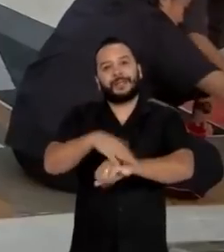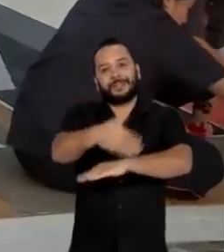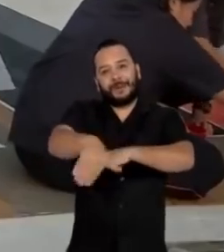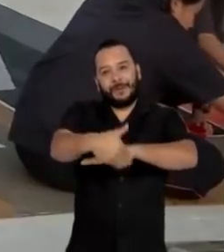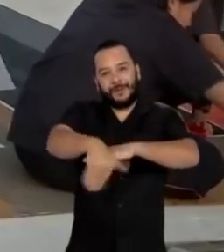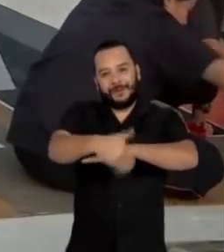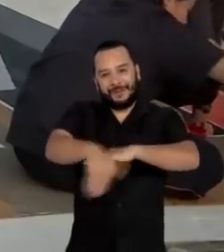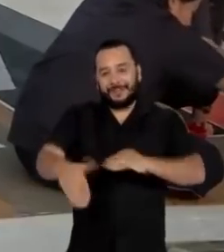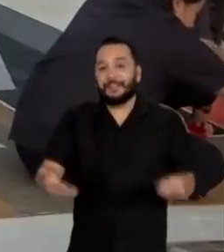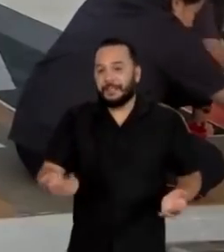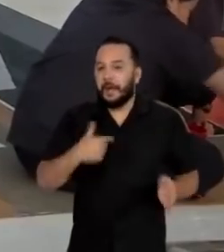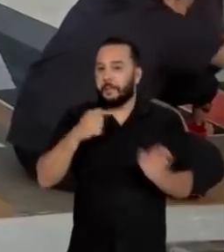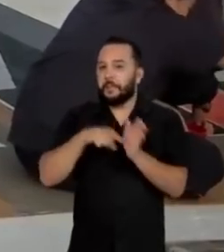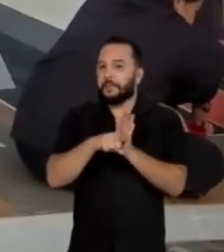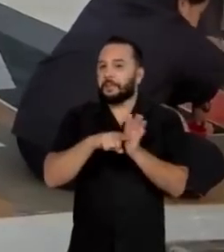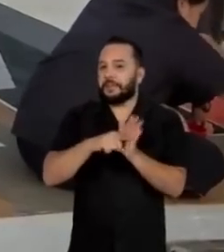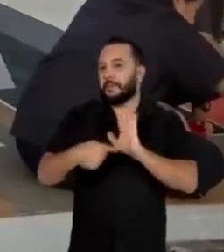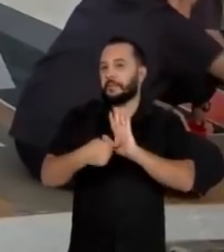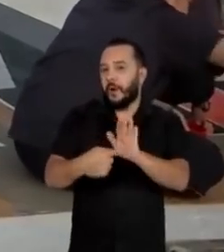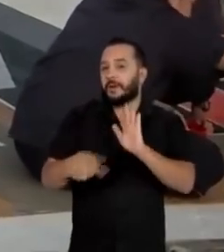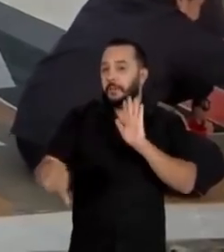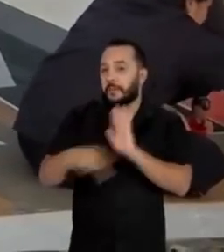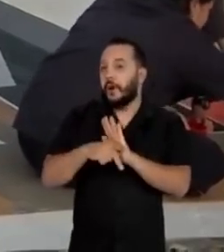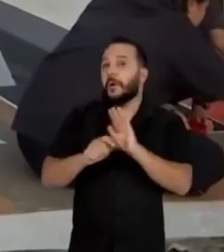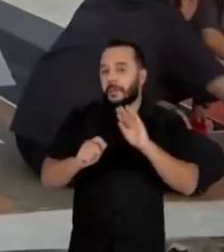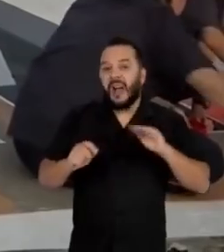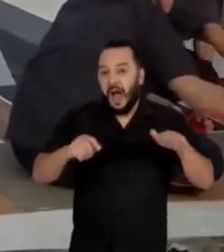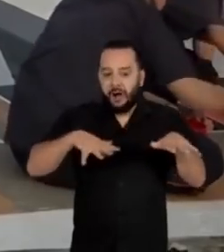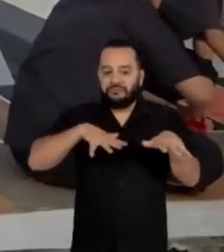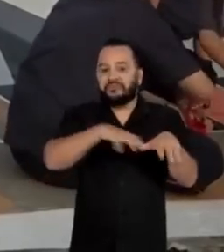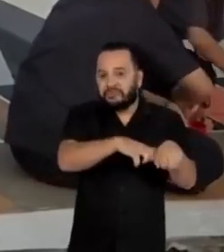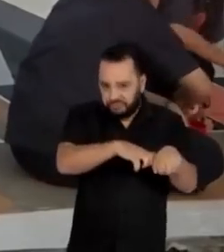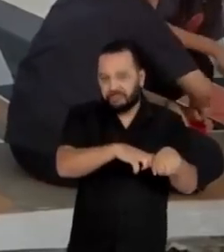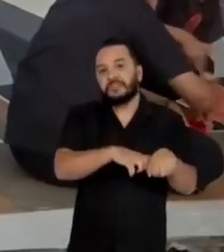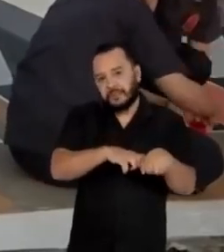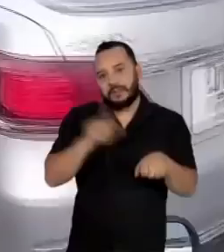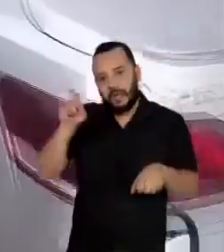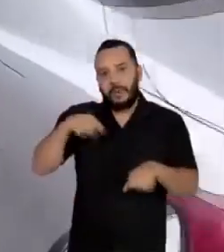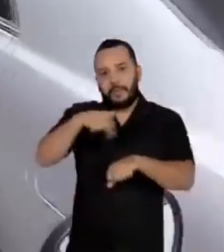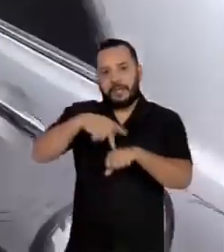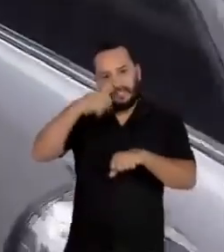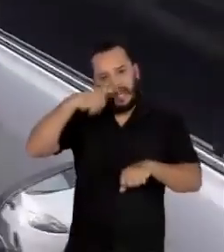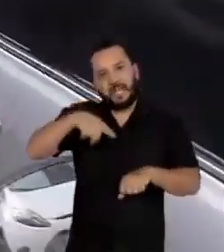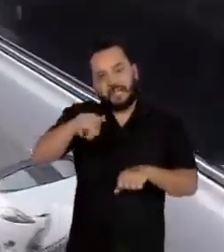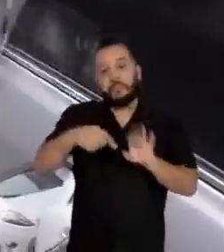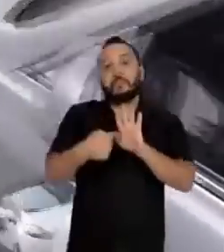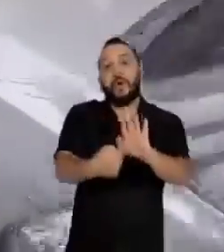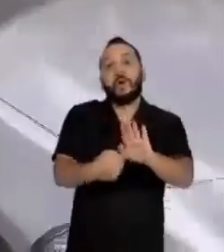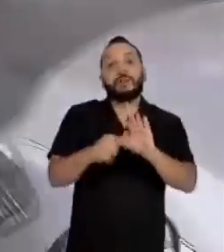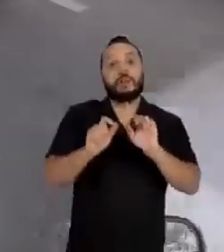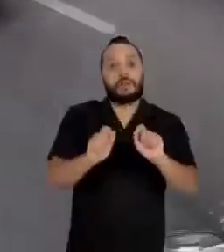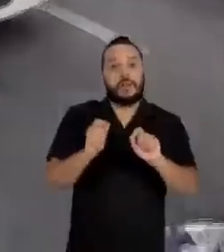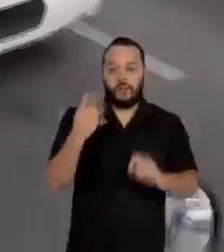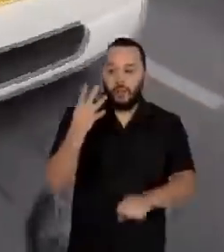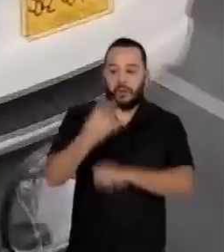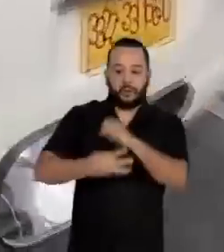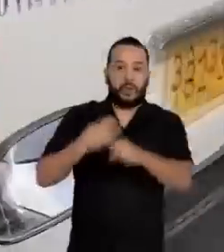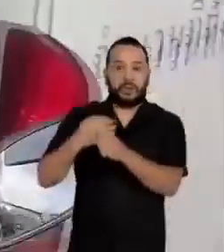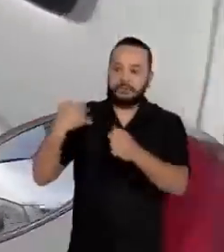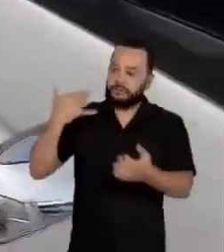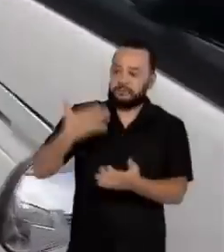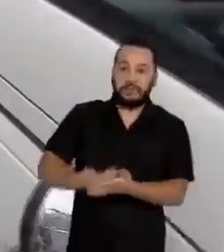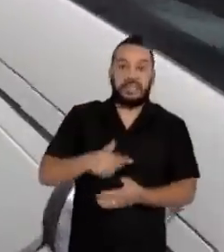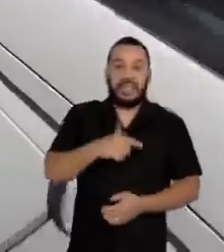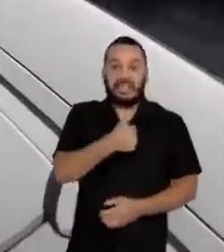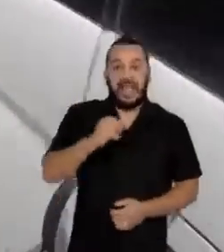ruas. As estatísticas de acidentes do órgão de segurança e saúde da Tailândia mostram que nos últimos 4 anos, mais de